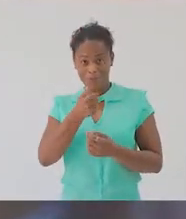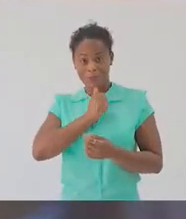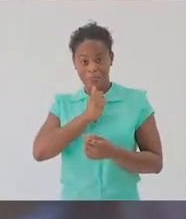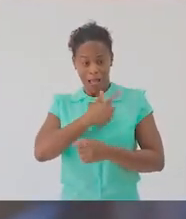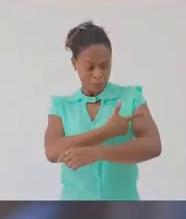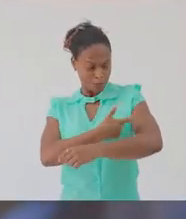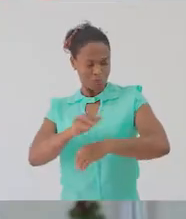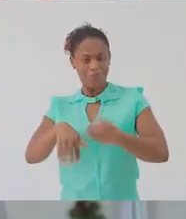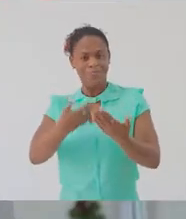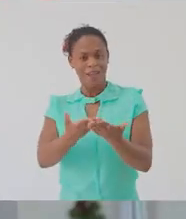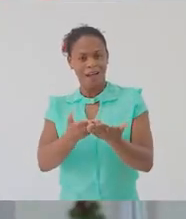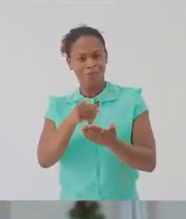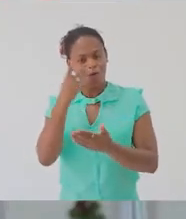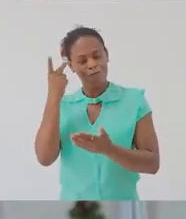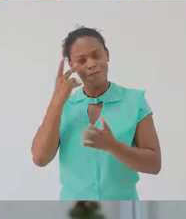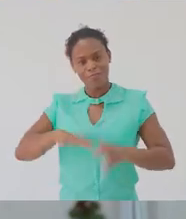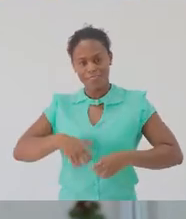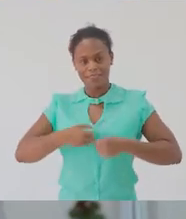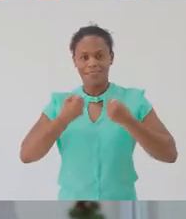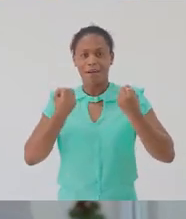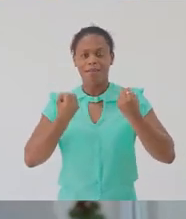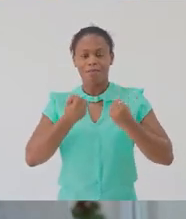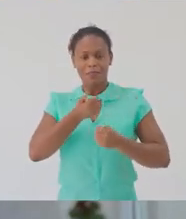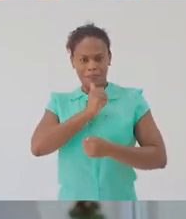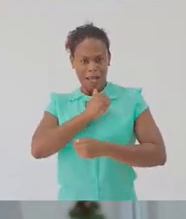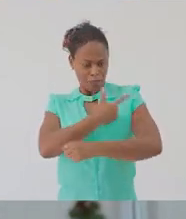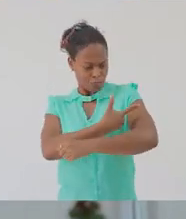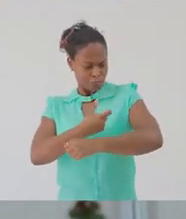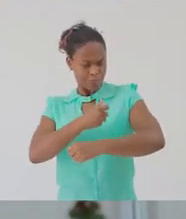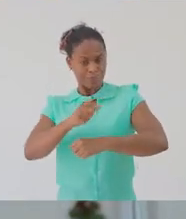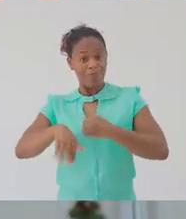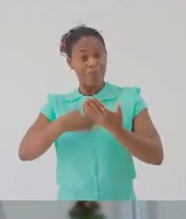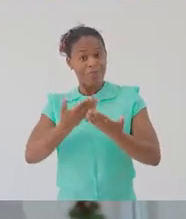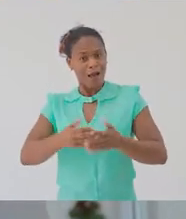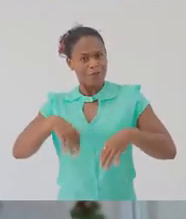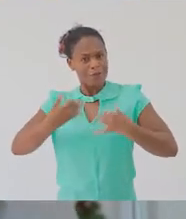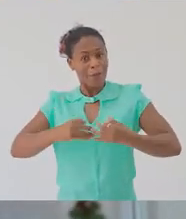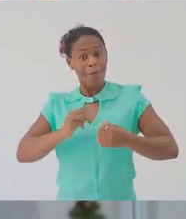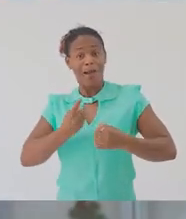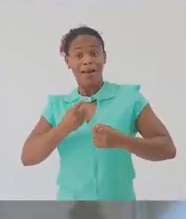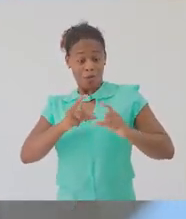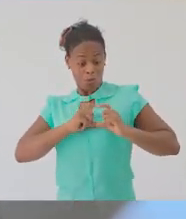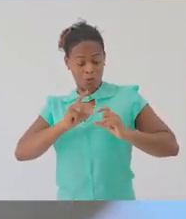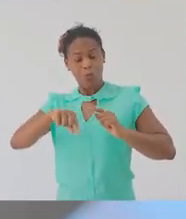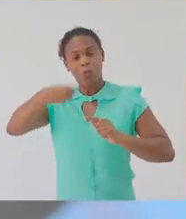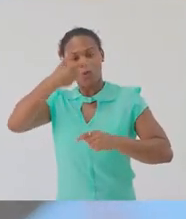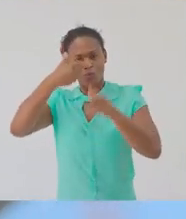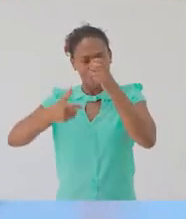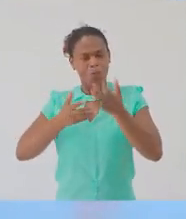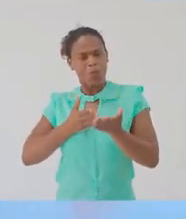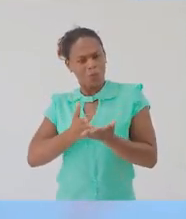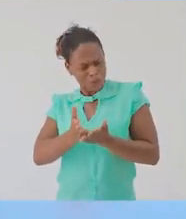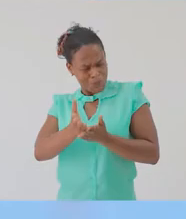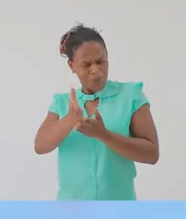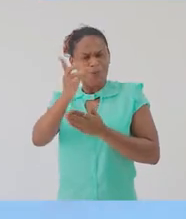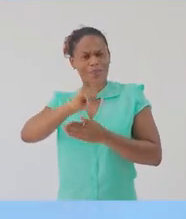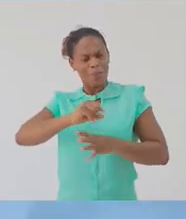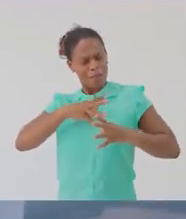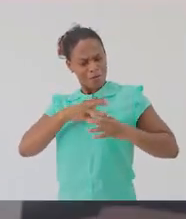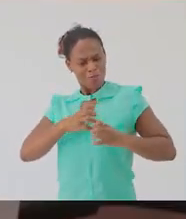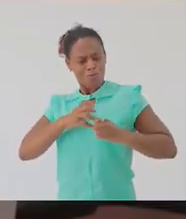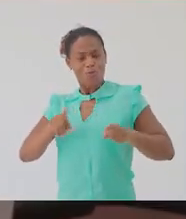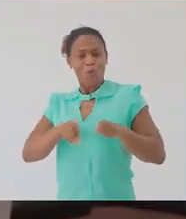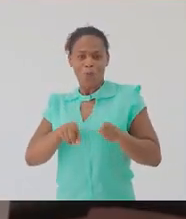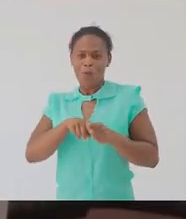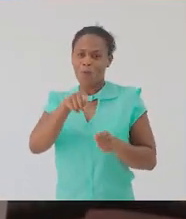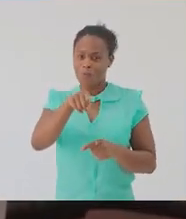reparas que você doa sangue, você te salva a vida. Doa sangue regularmente para que o coração de outro alguém continue a te pulsar uma hora